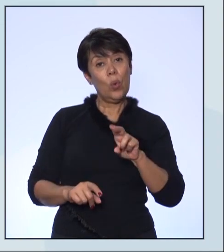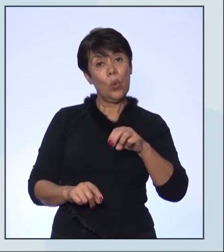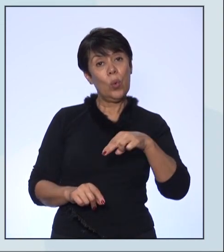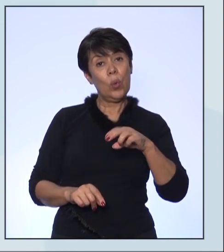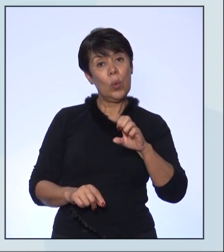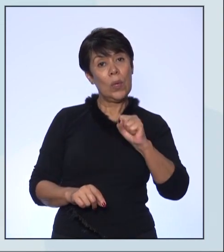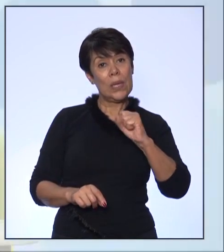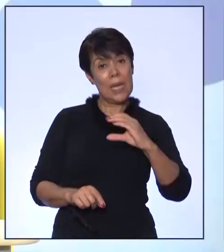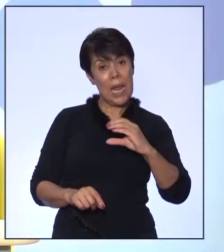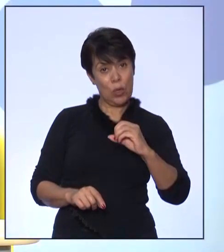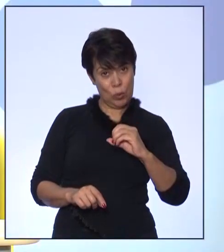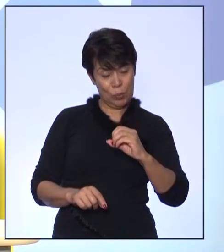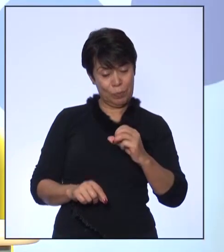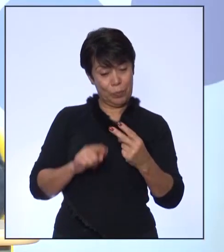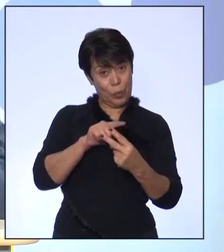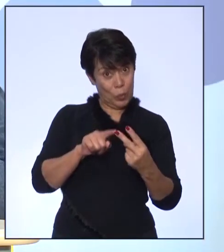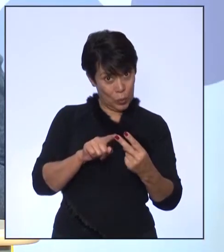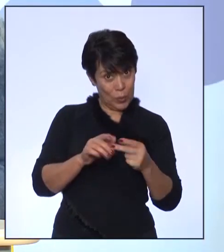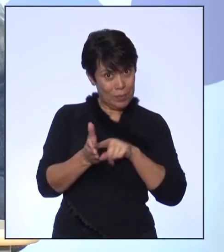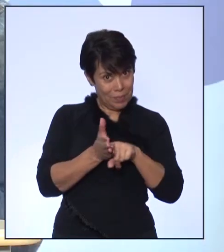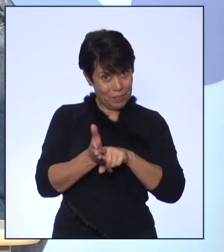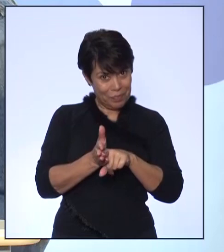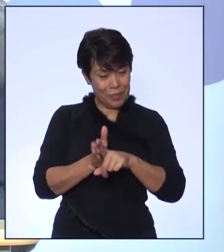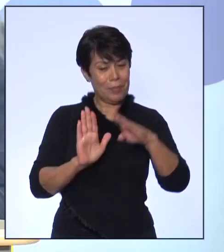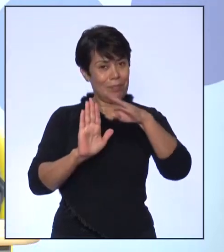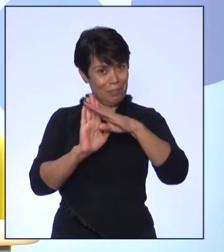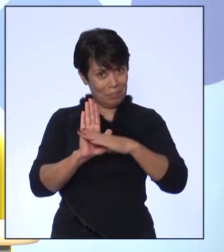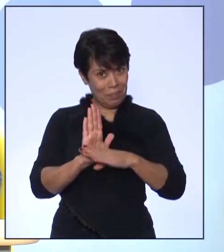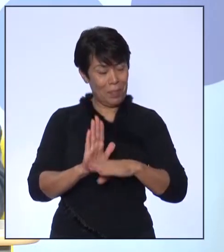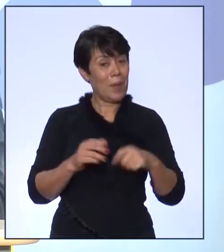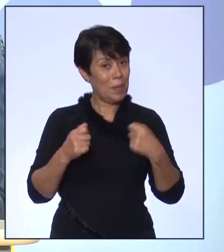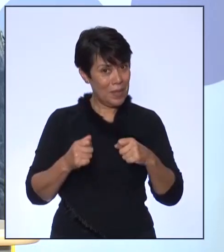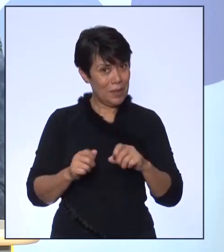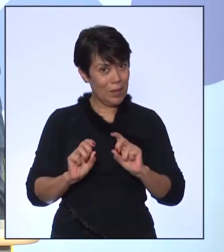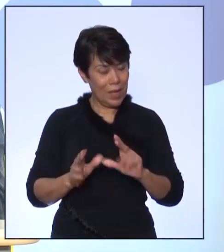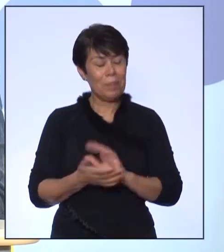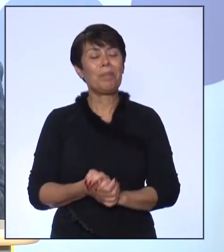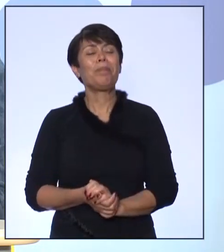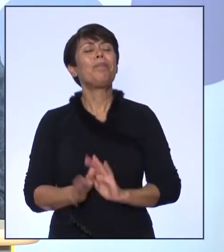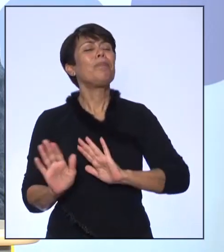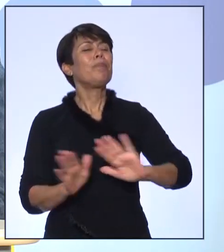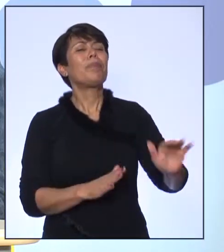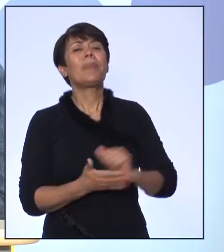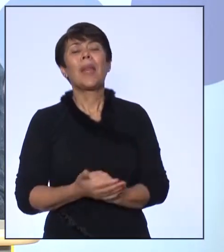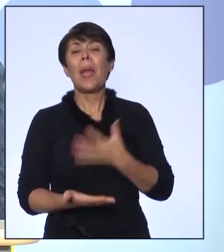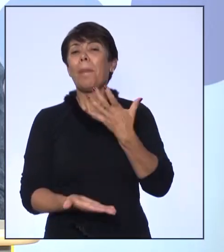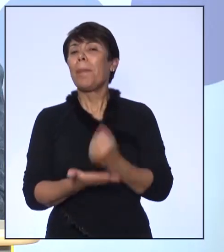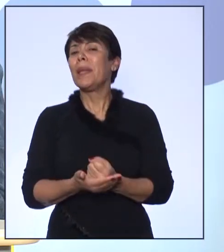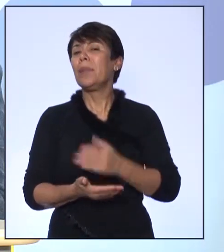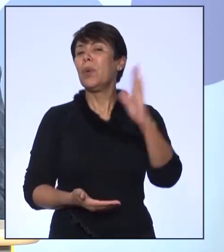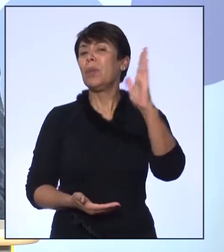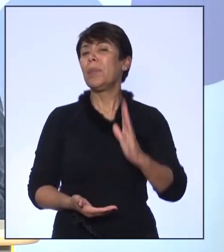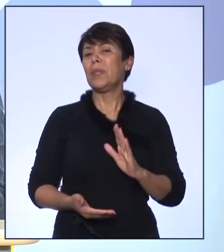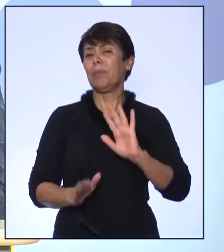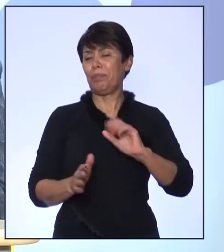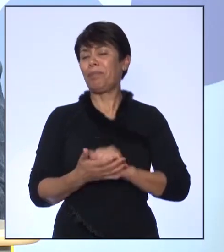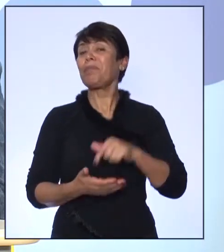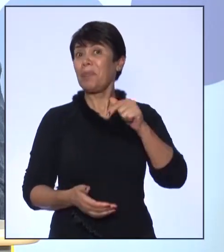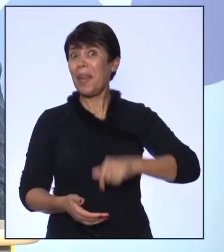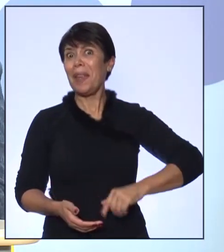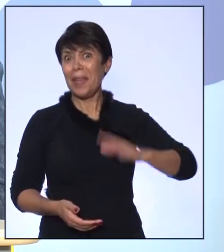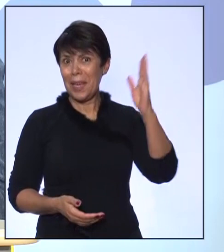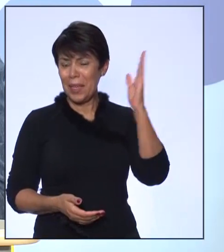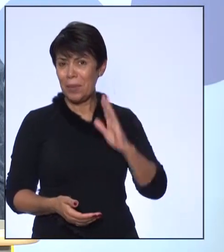tá? Então, gente, olha só. Patrimônios culturais do Brasil, tá? O IPHAN reconhece que aqui no Brasil